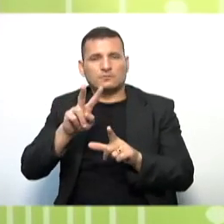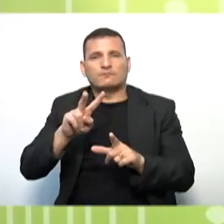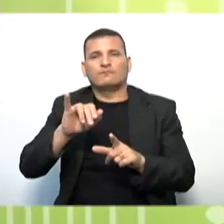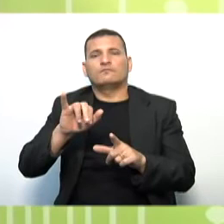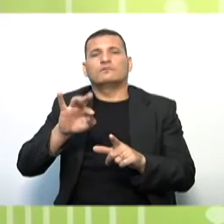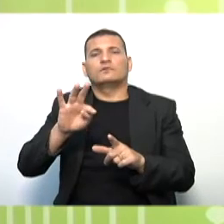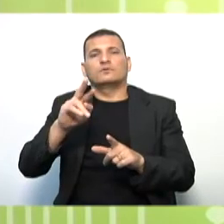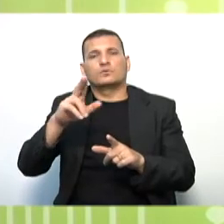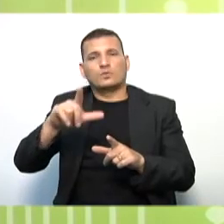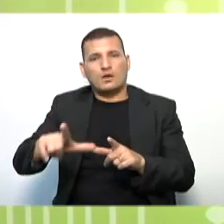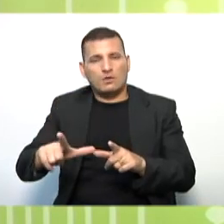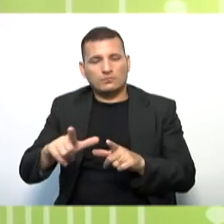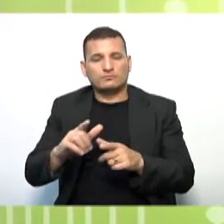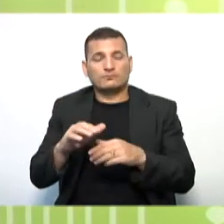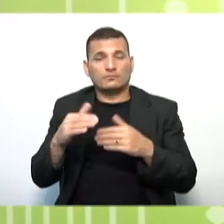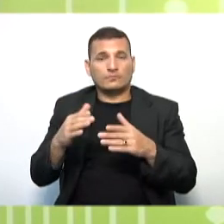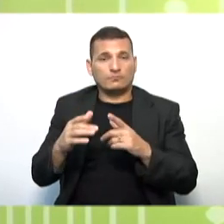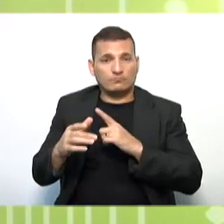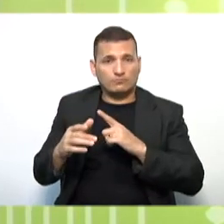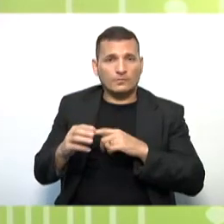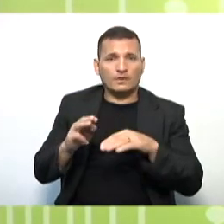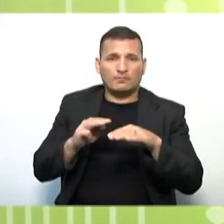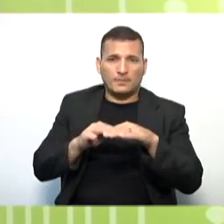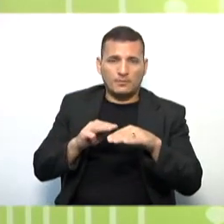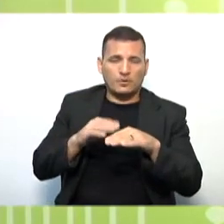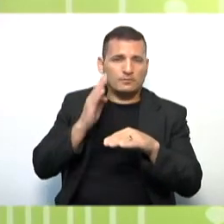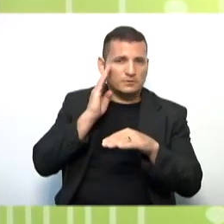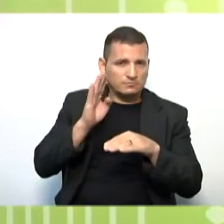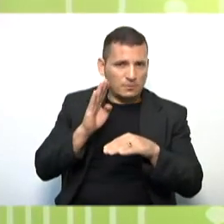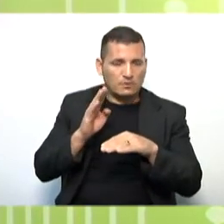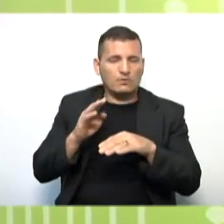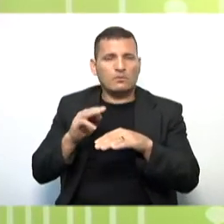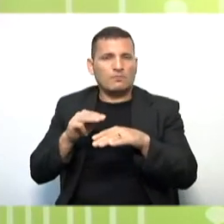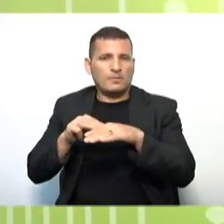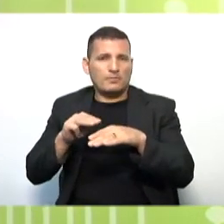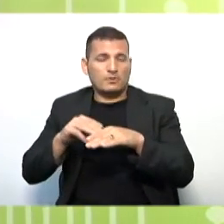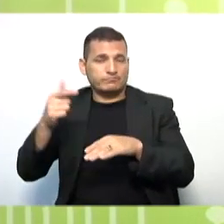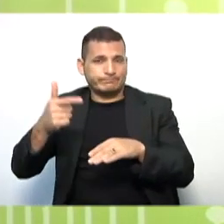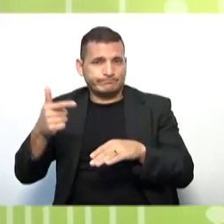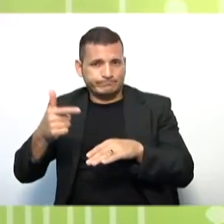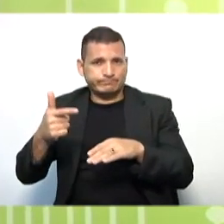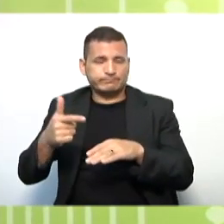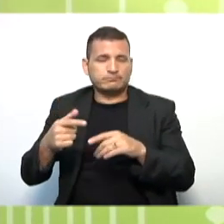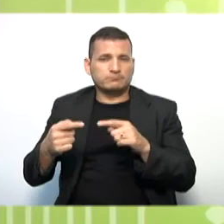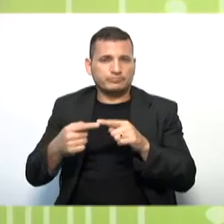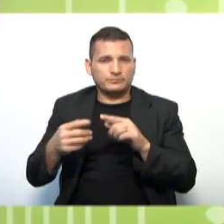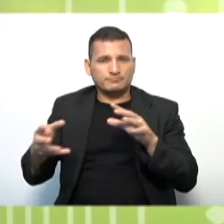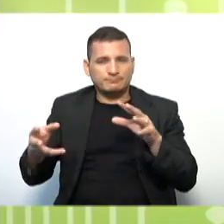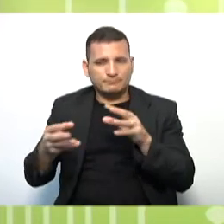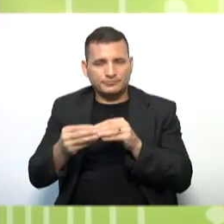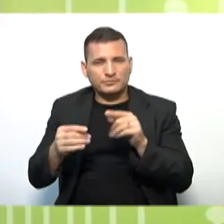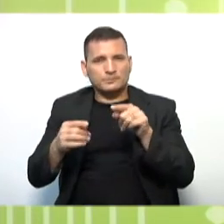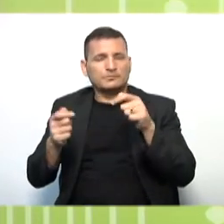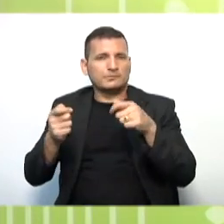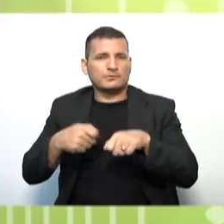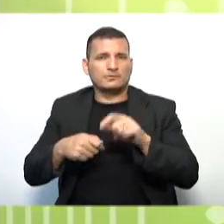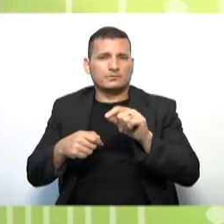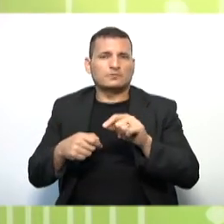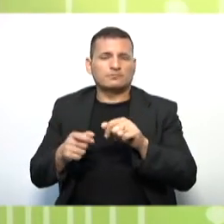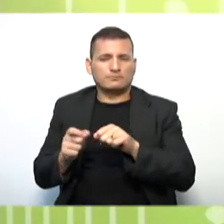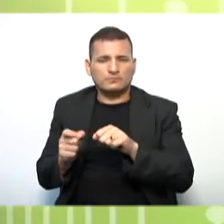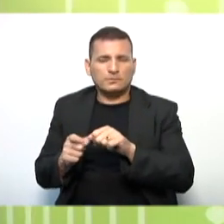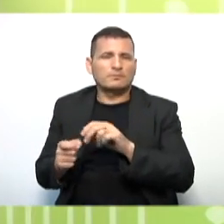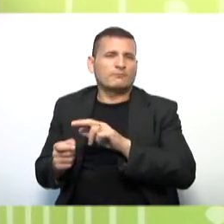né, você ter essa combinação de memória principal com memória secundária, você vai permitir ao todo